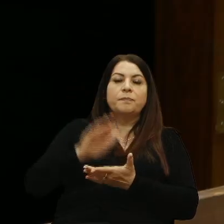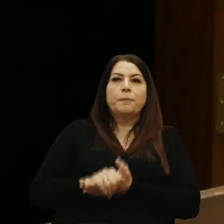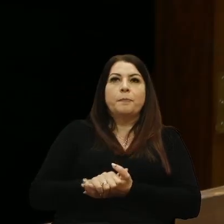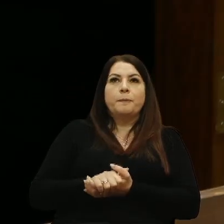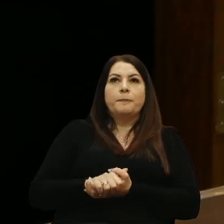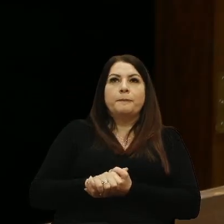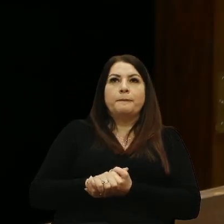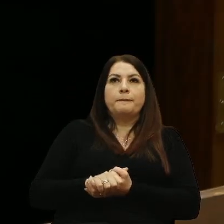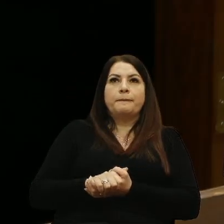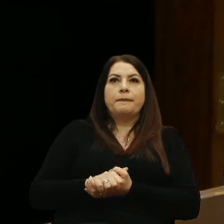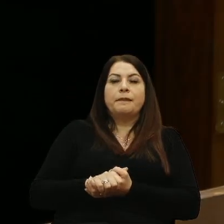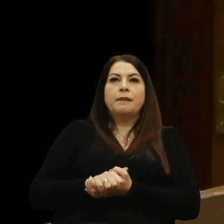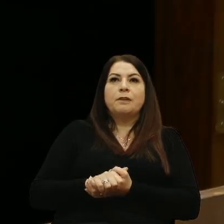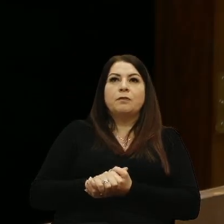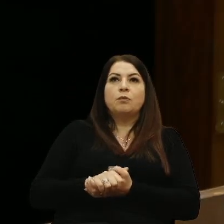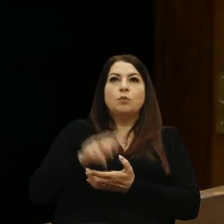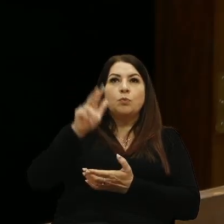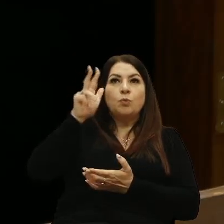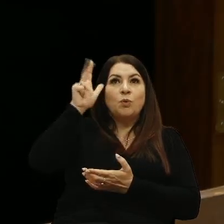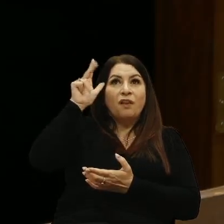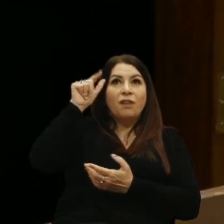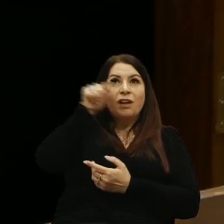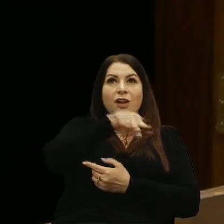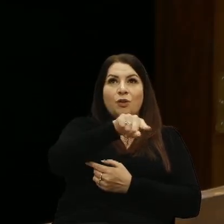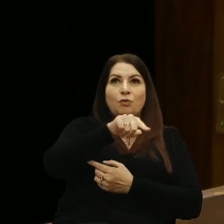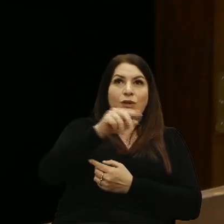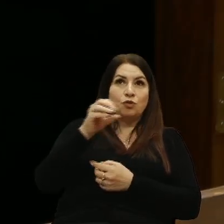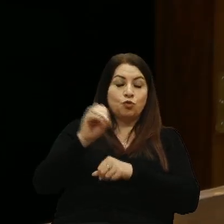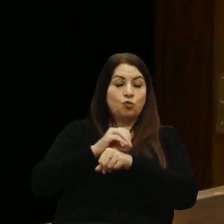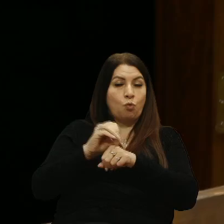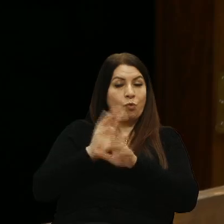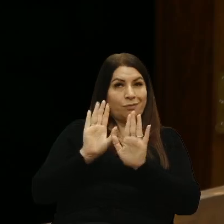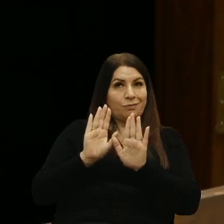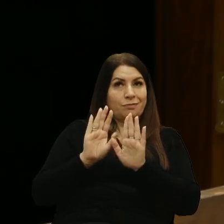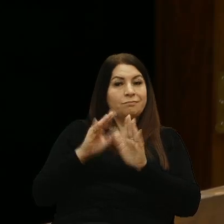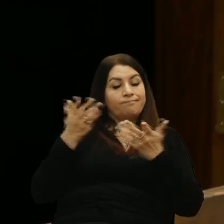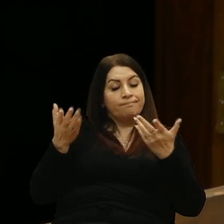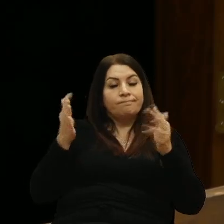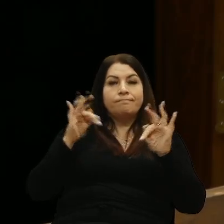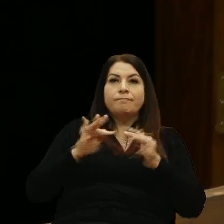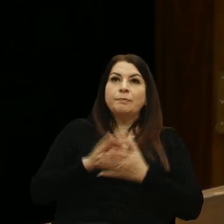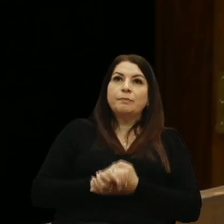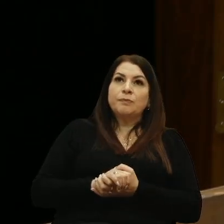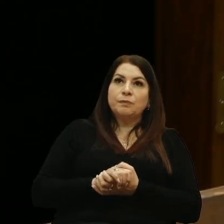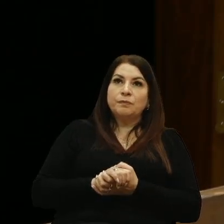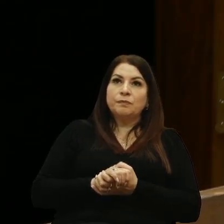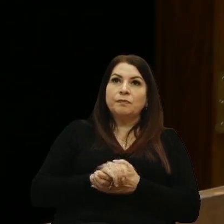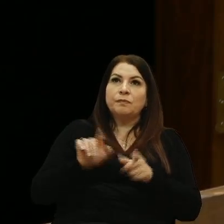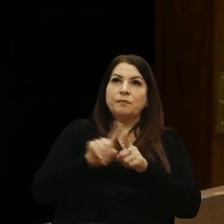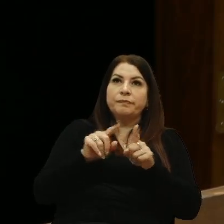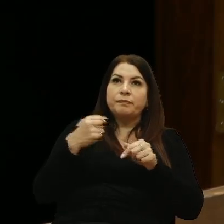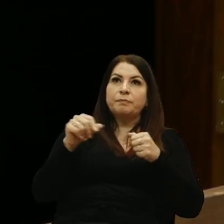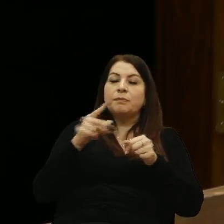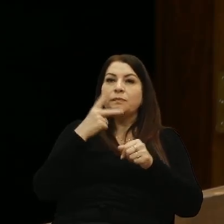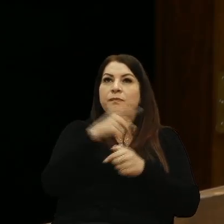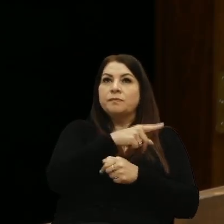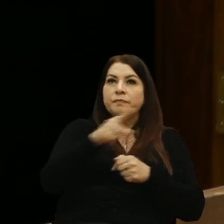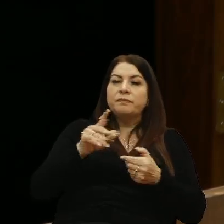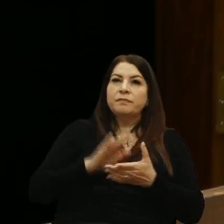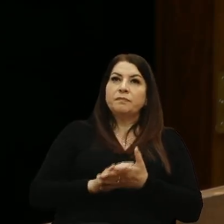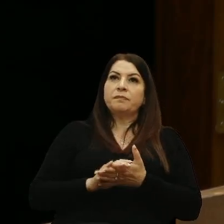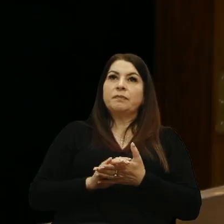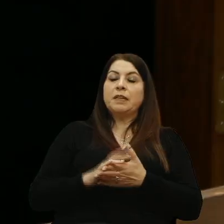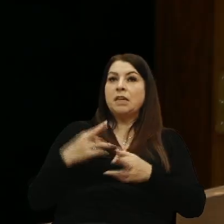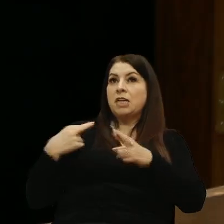vereador. Em um cavalo de ouro. Por fim, eu não preciso lhe falar que